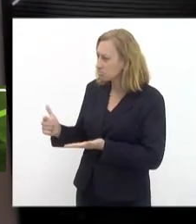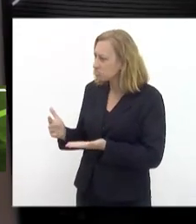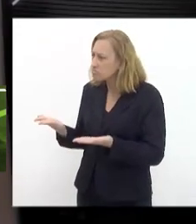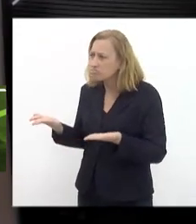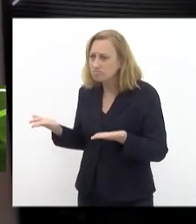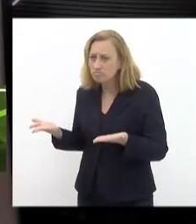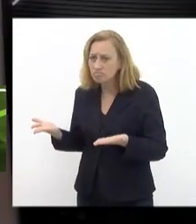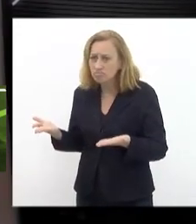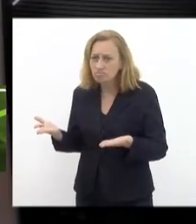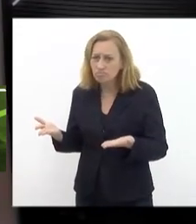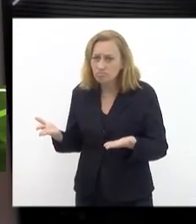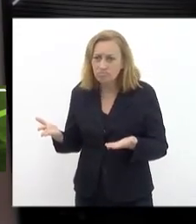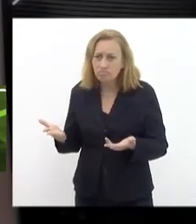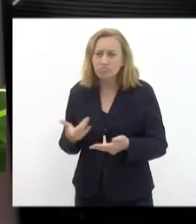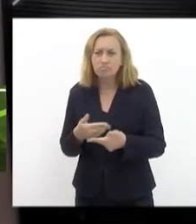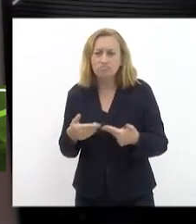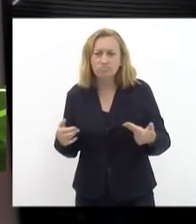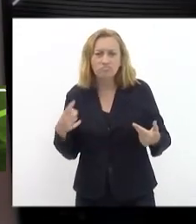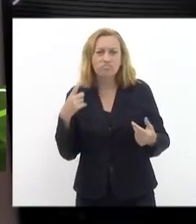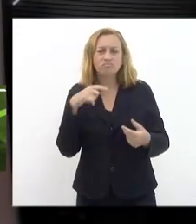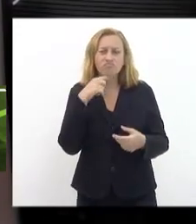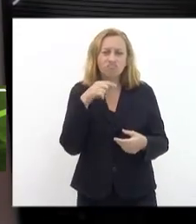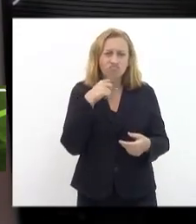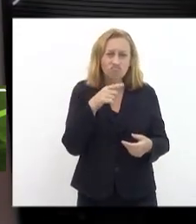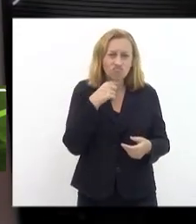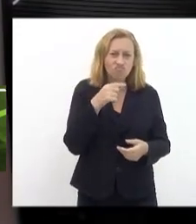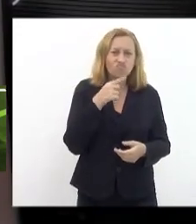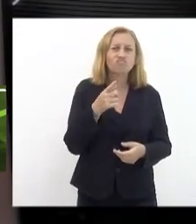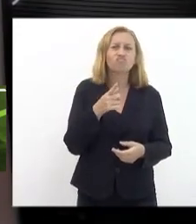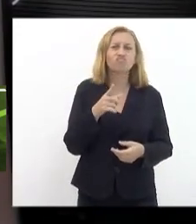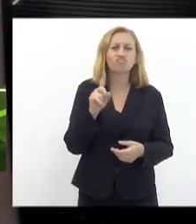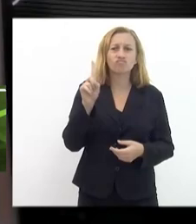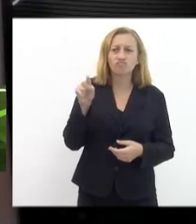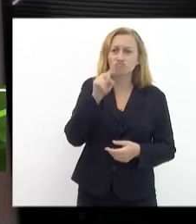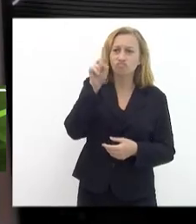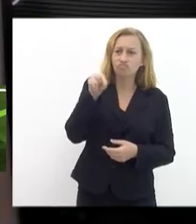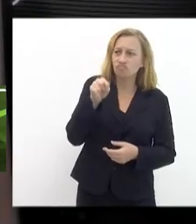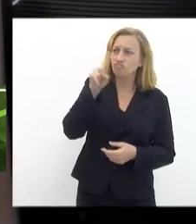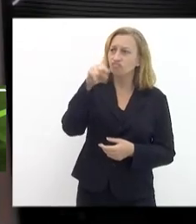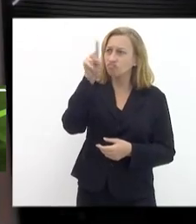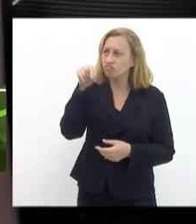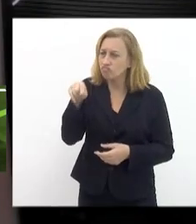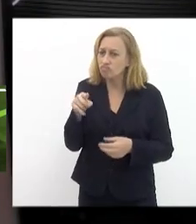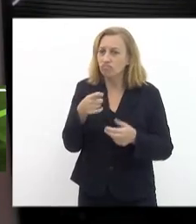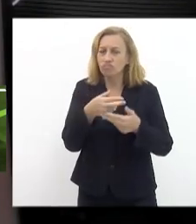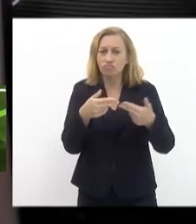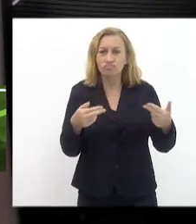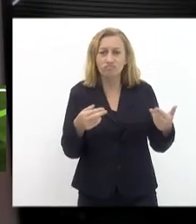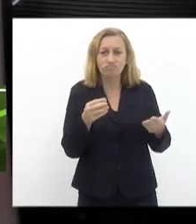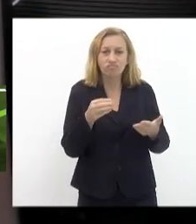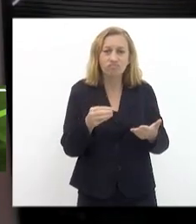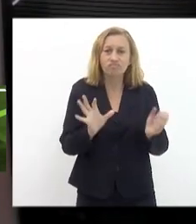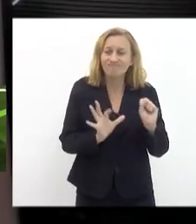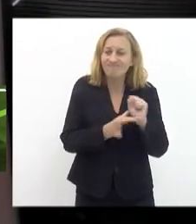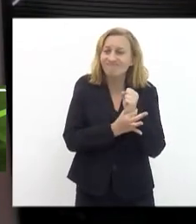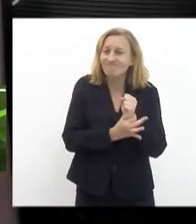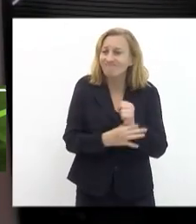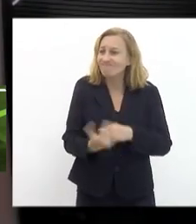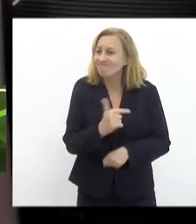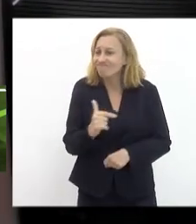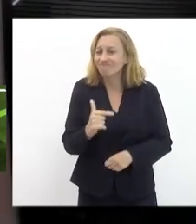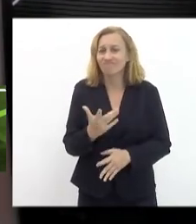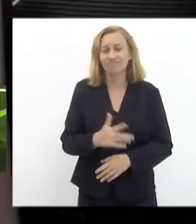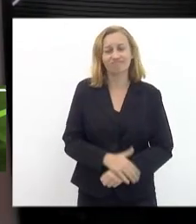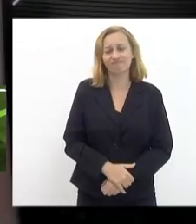ou seja várias dúvidas várias interrogações a e as incertezas São